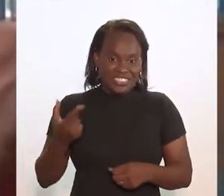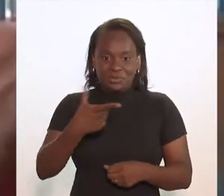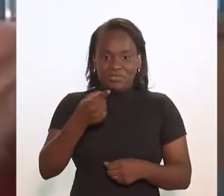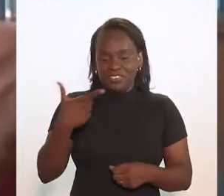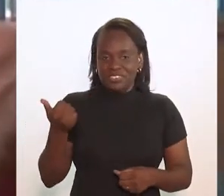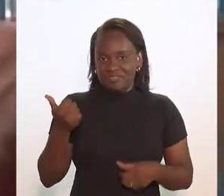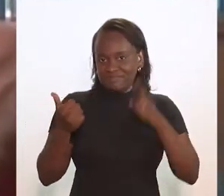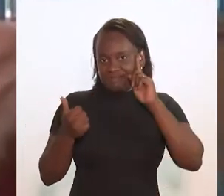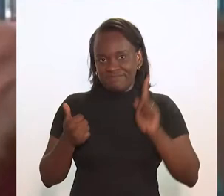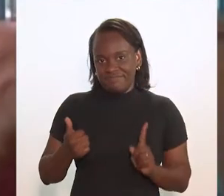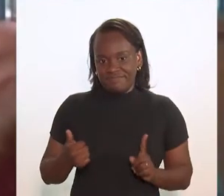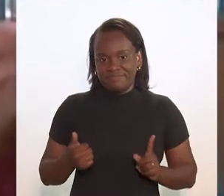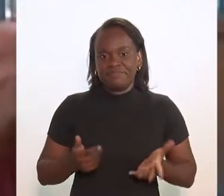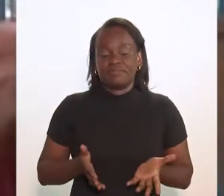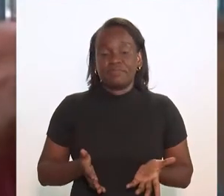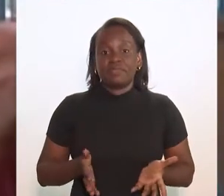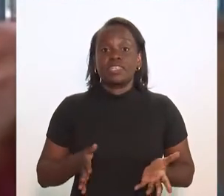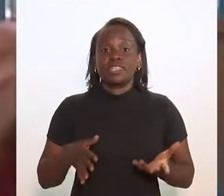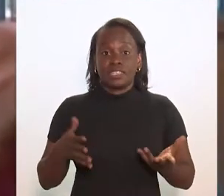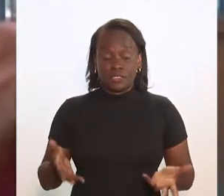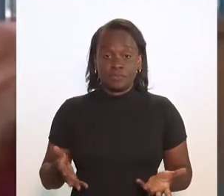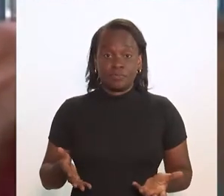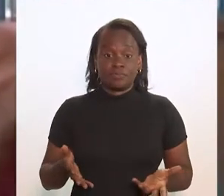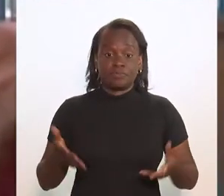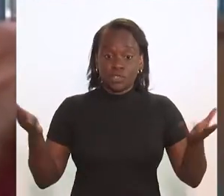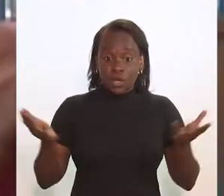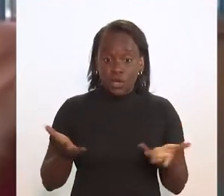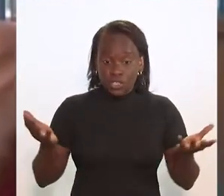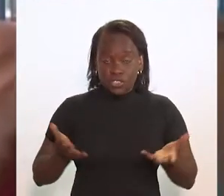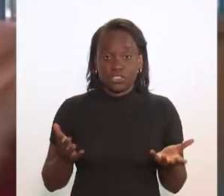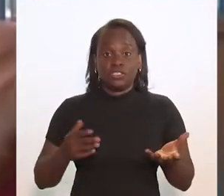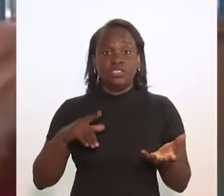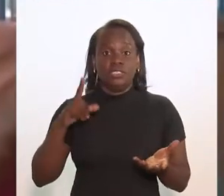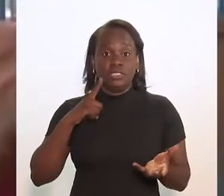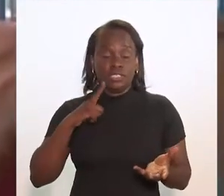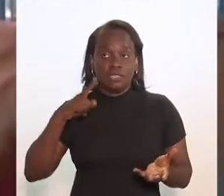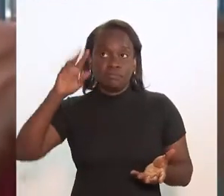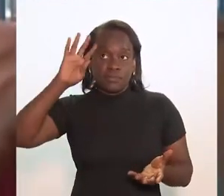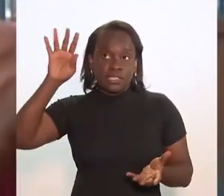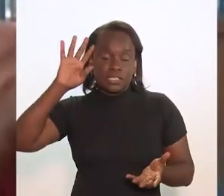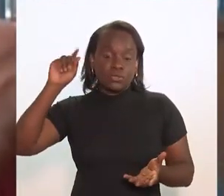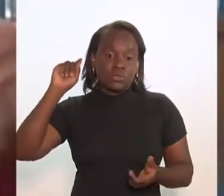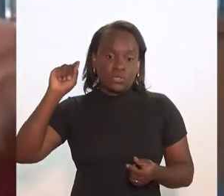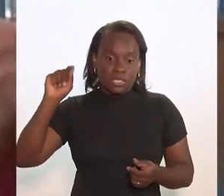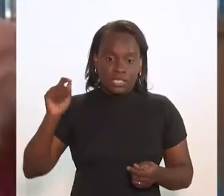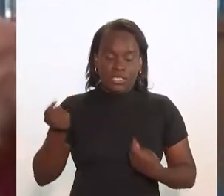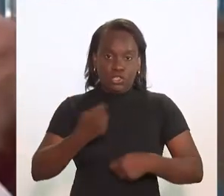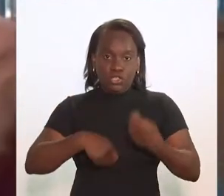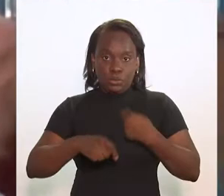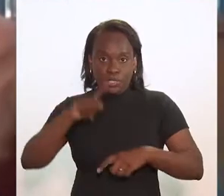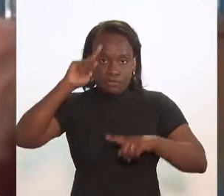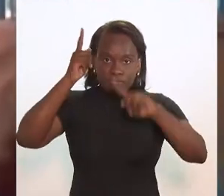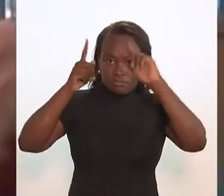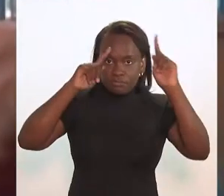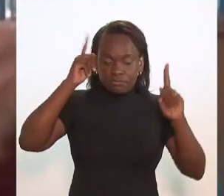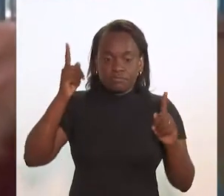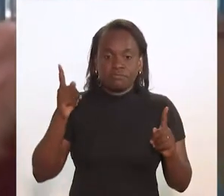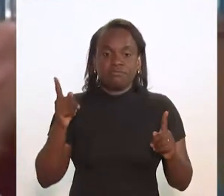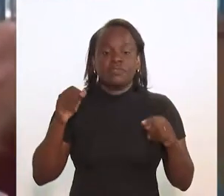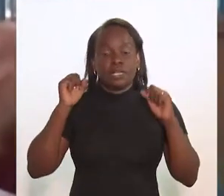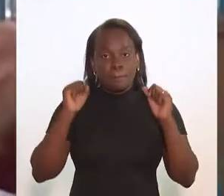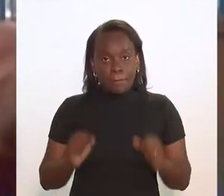e 2021, né? Então, hoje, o que nós pensamos é que a economia